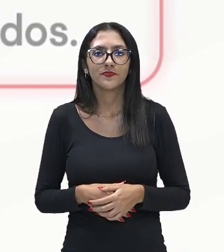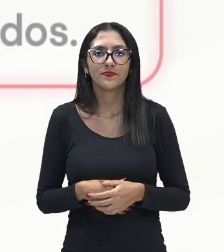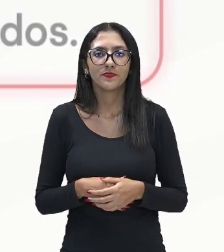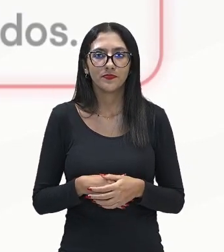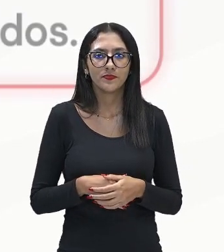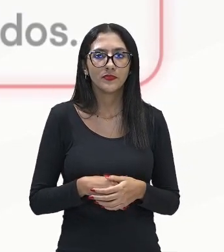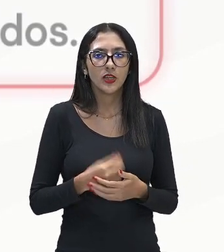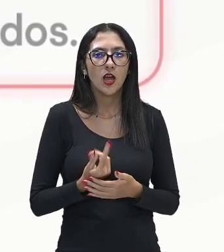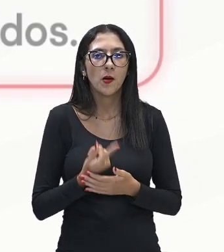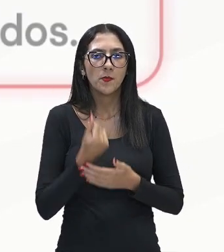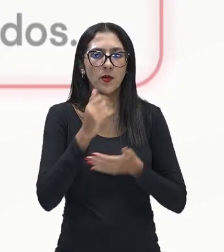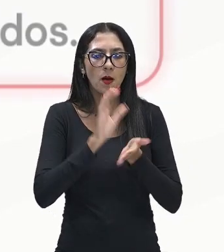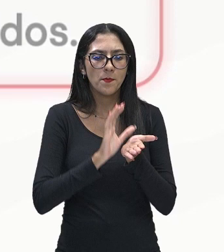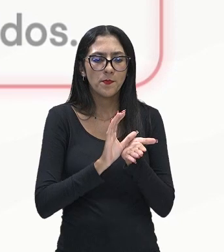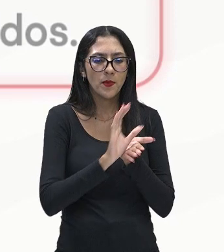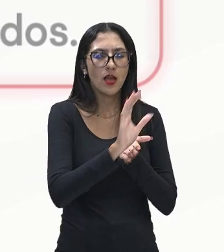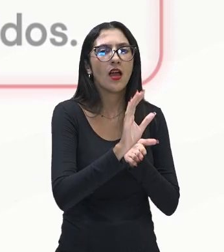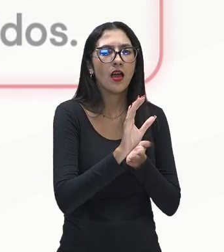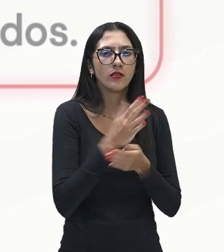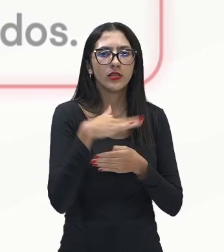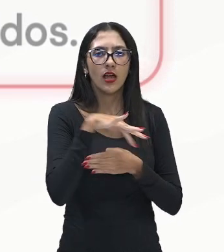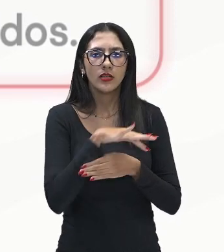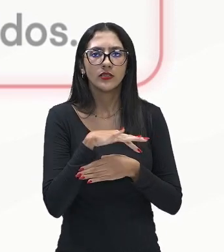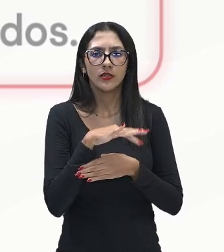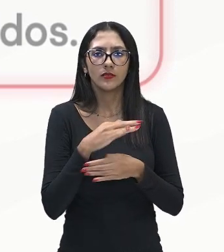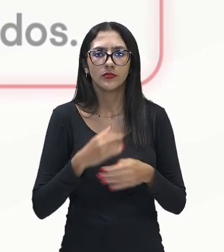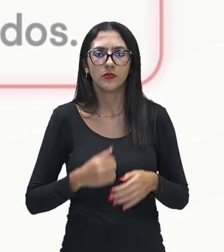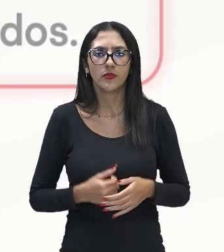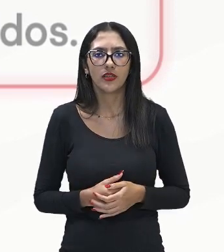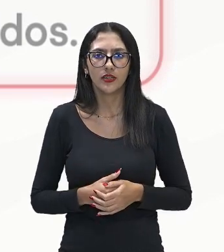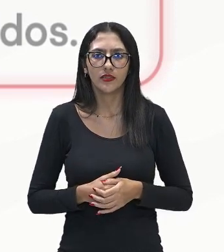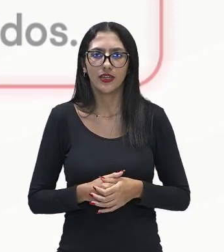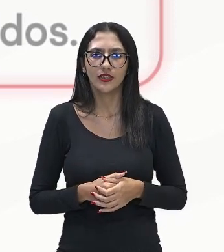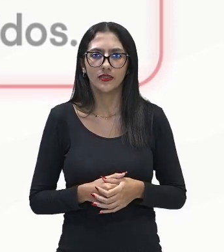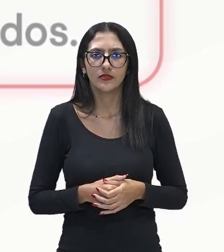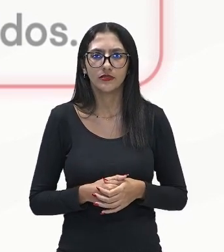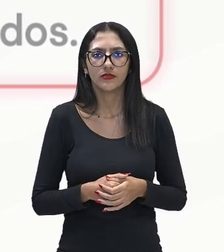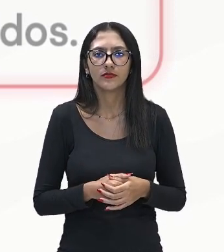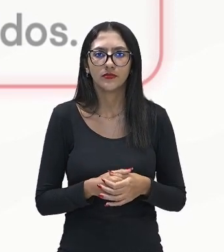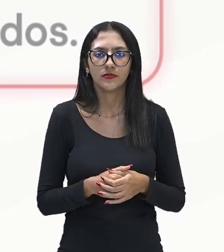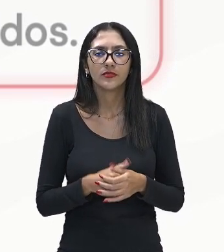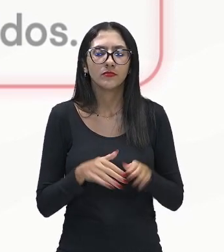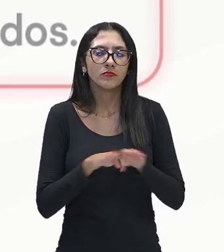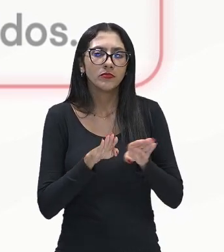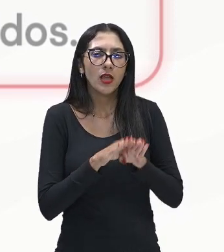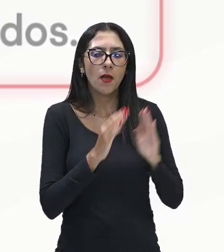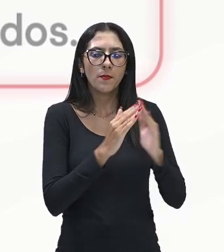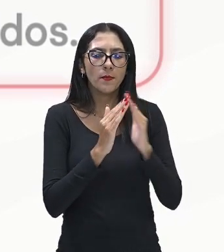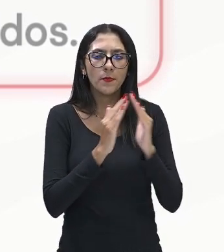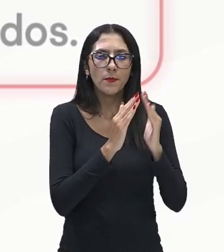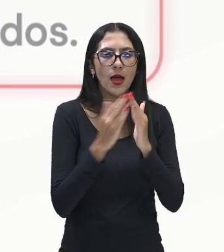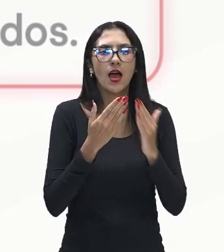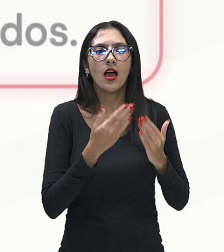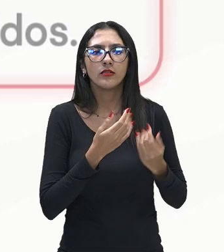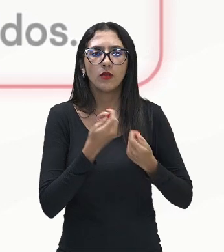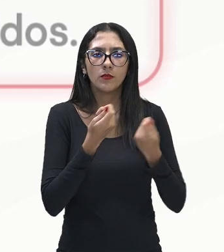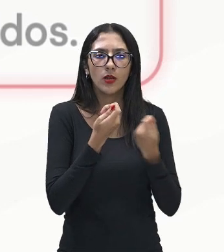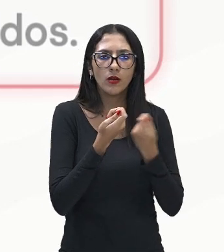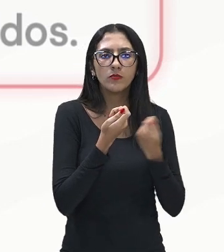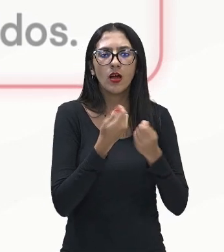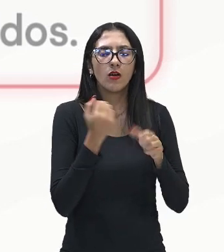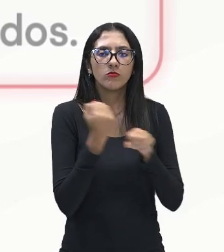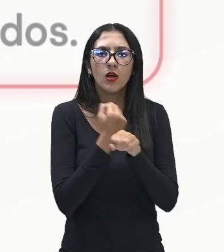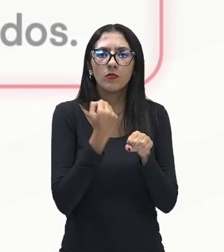em letra de crédito imobiliário e letra de crédito de agronegócio. Emerge como uma estratégia eficiente em um contexto de taxa de juros